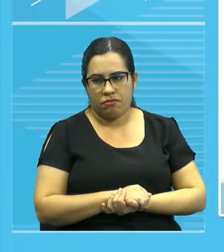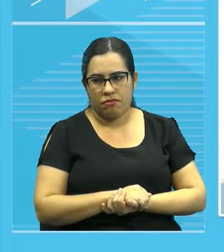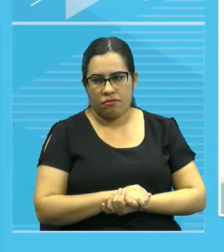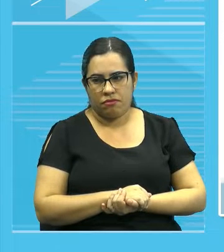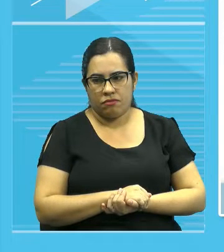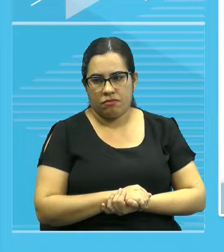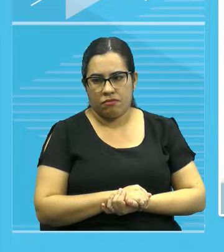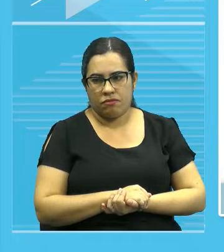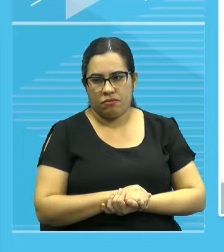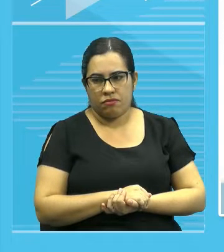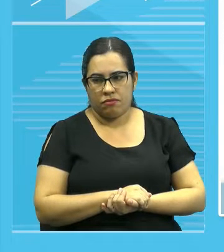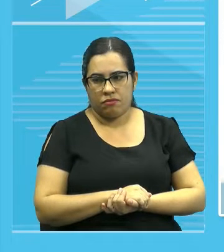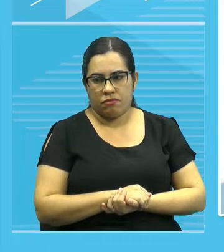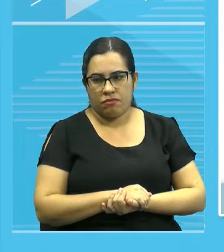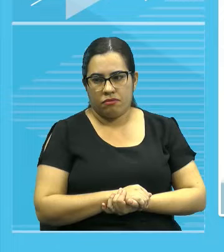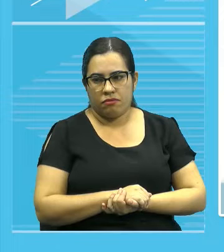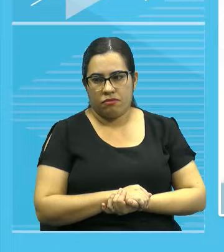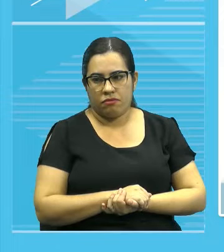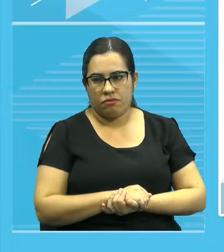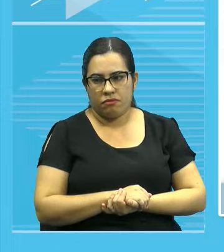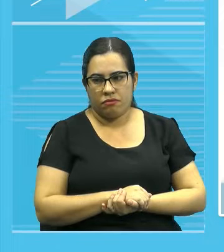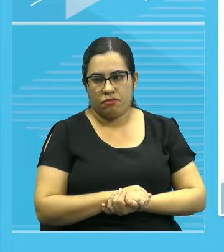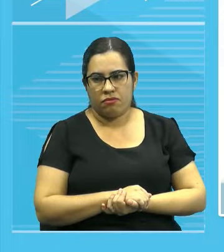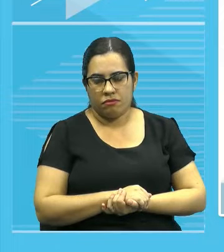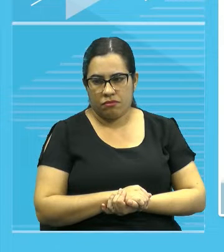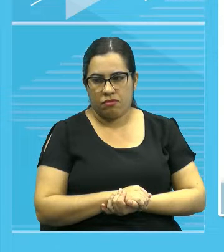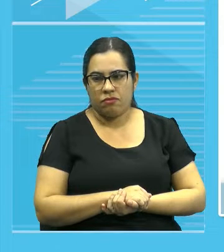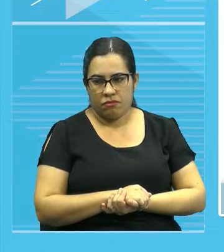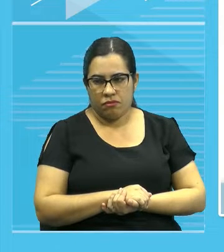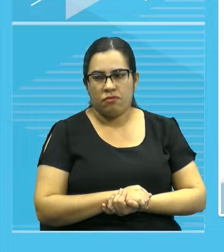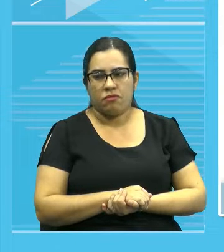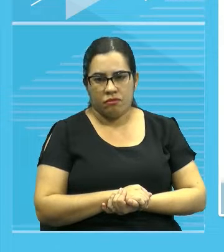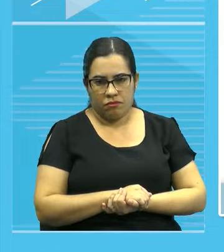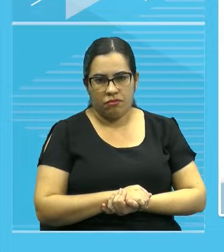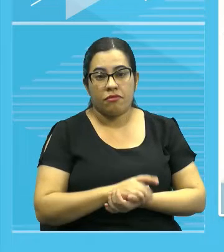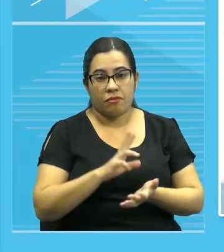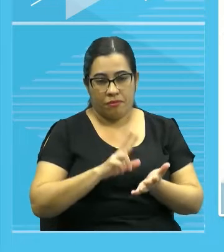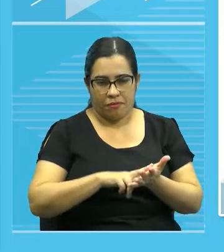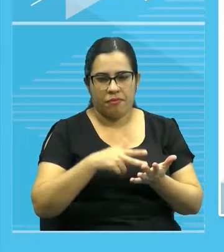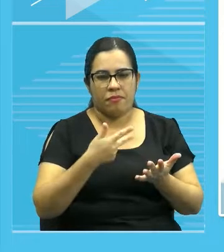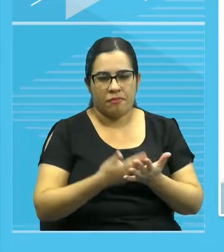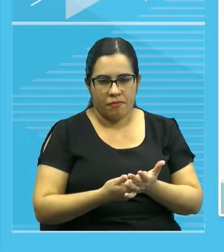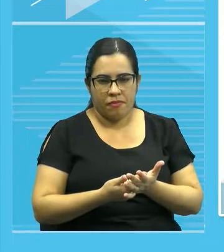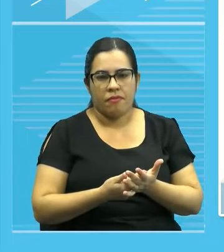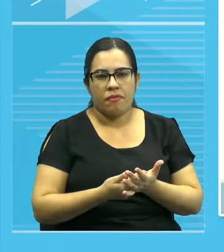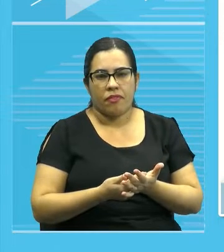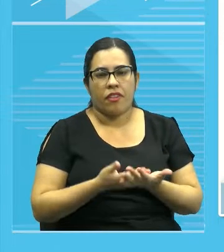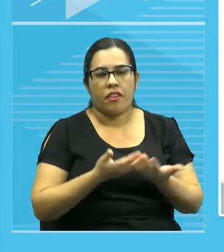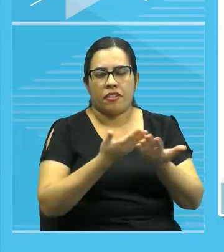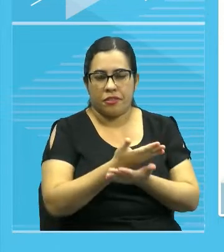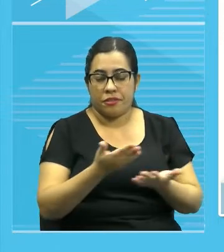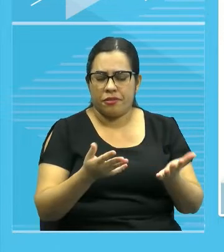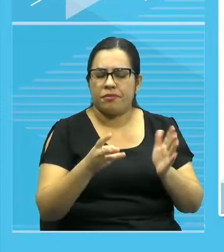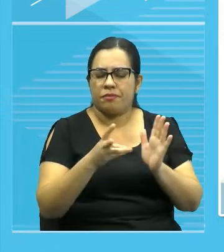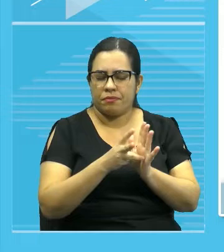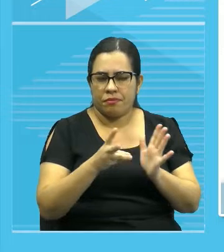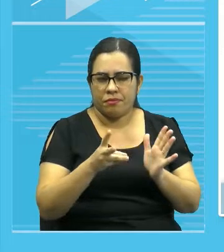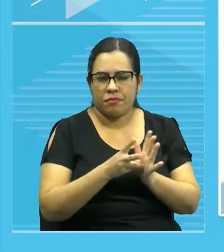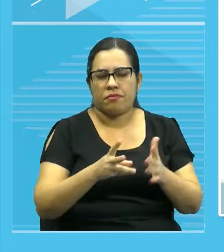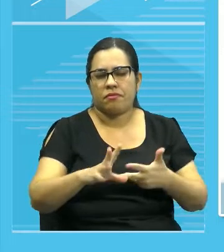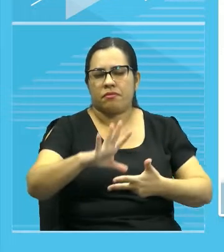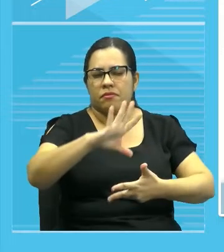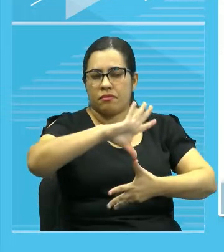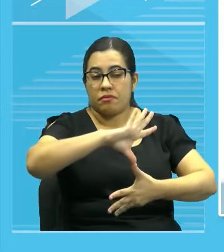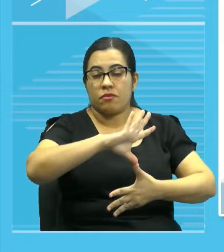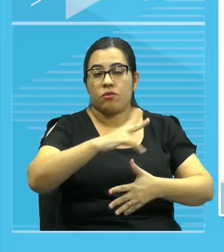eu traduzo vou traduzir indígenas da América Esta é